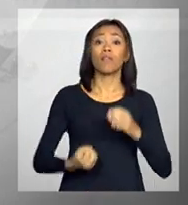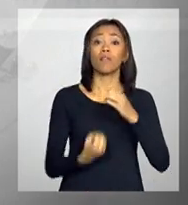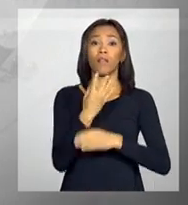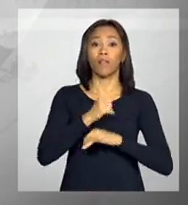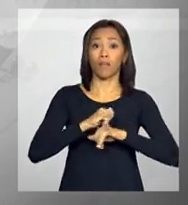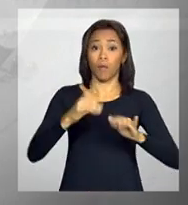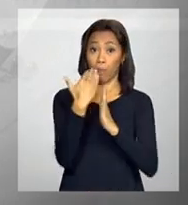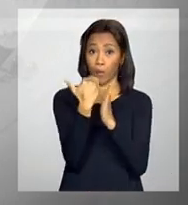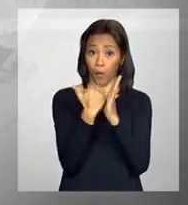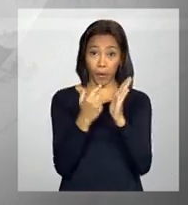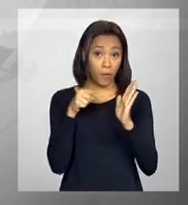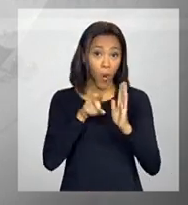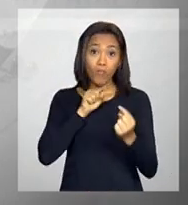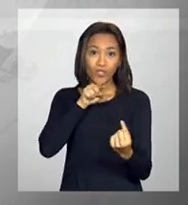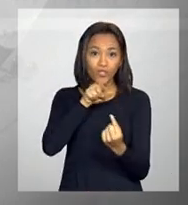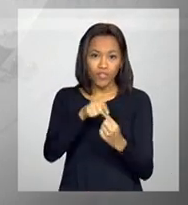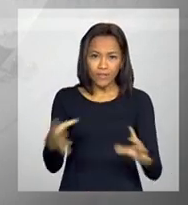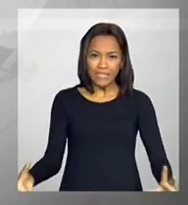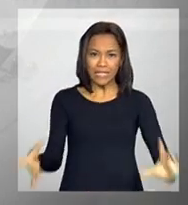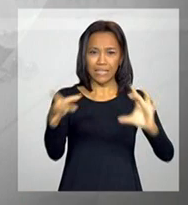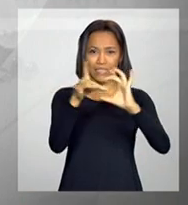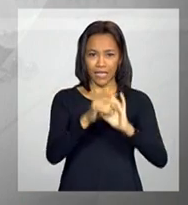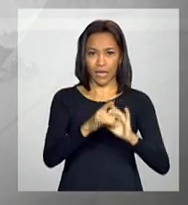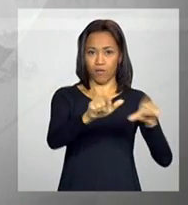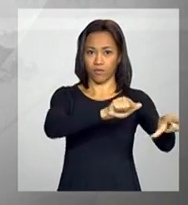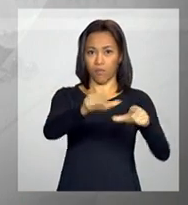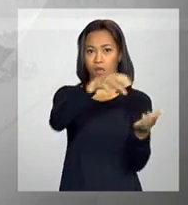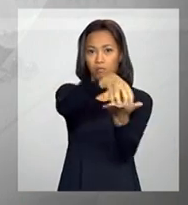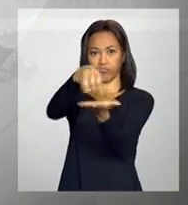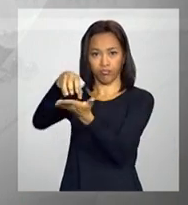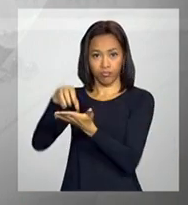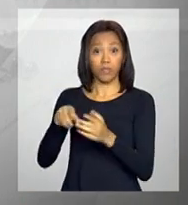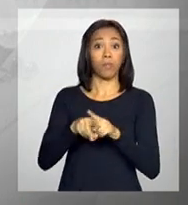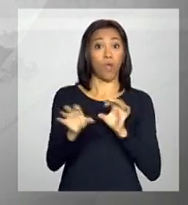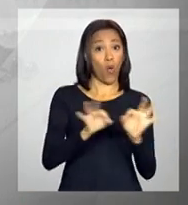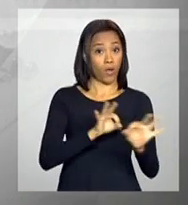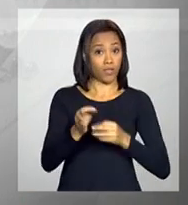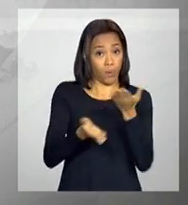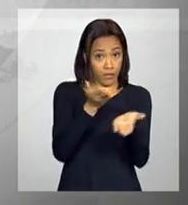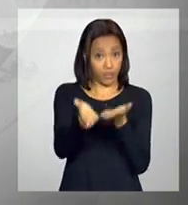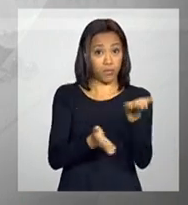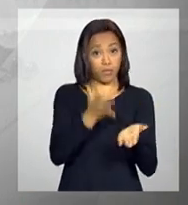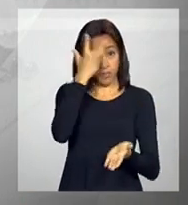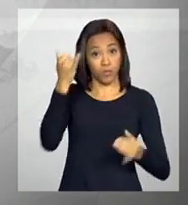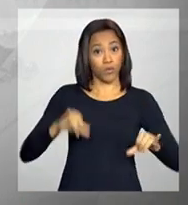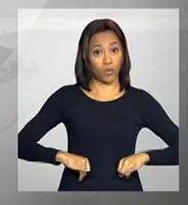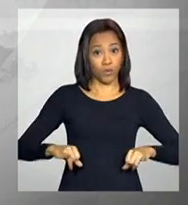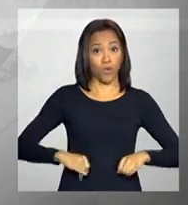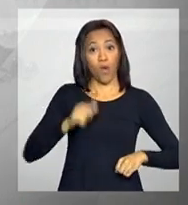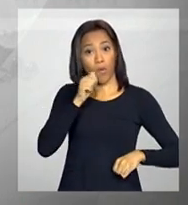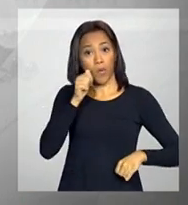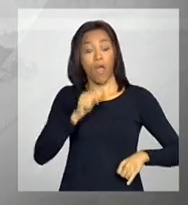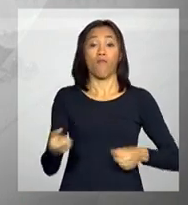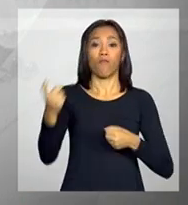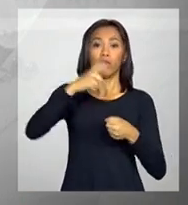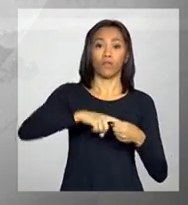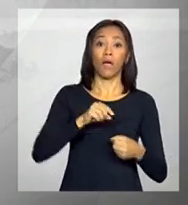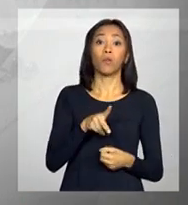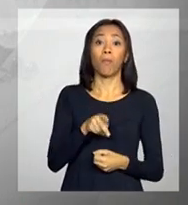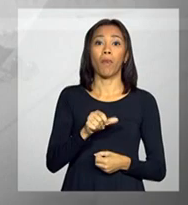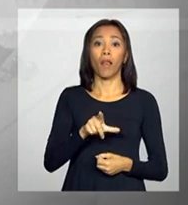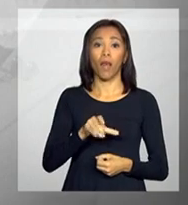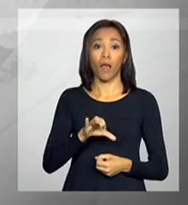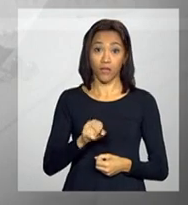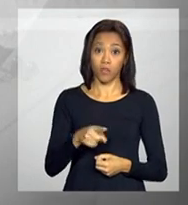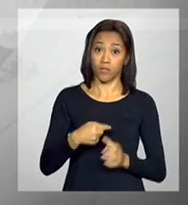programa que pretende integrar os serviços públicos e organizar o atendimento às vítimas. Vamos voltar ao vivo ao Palácio do Planalto,